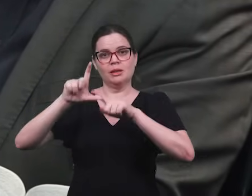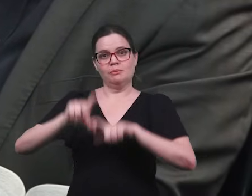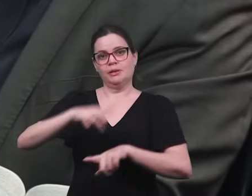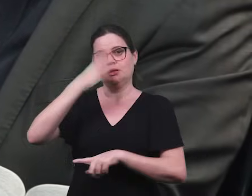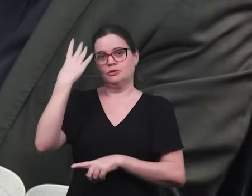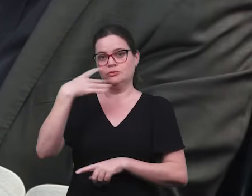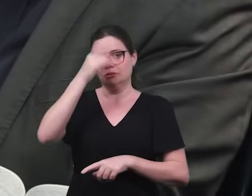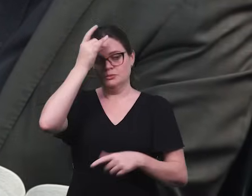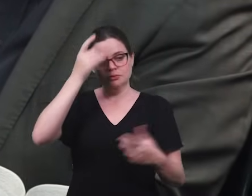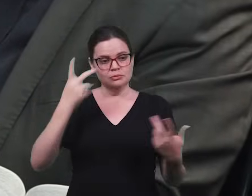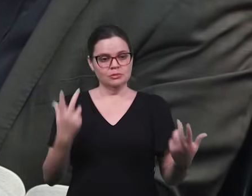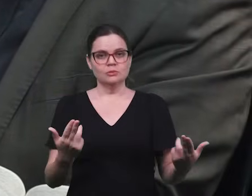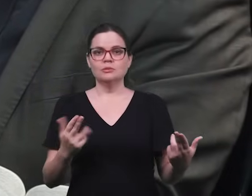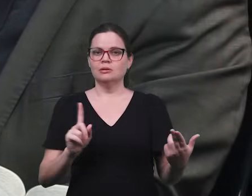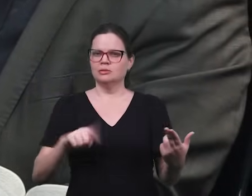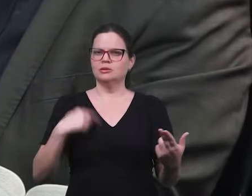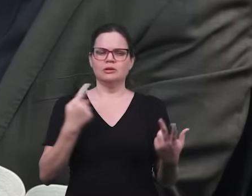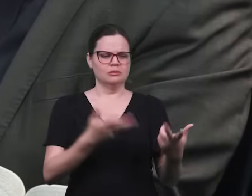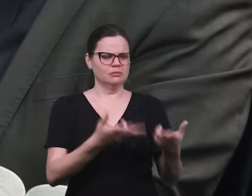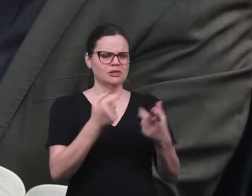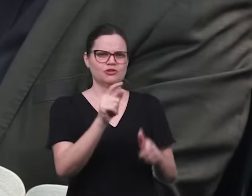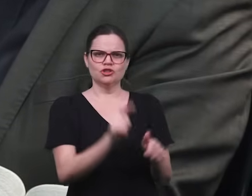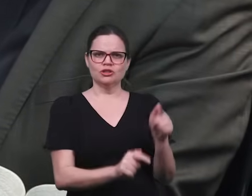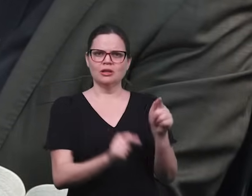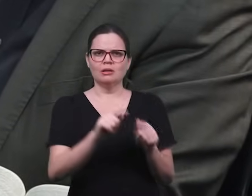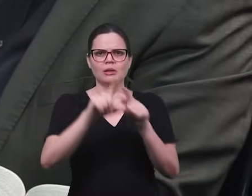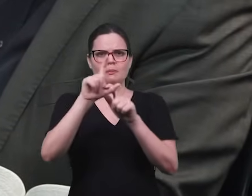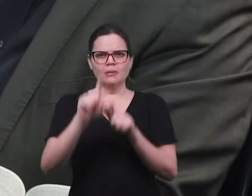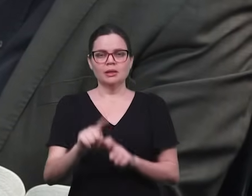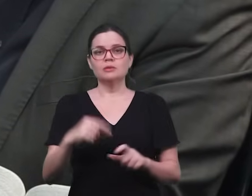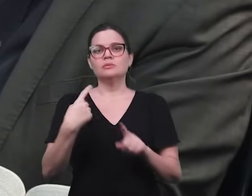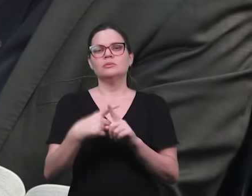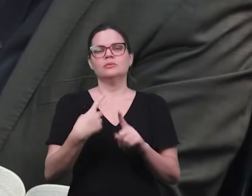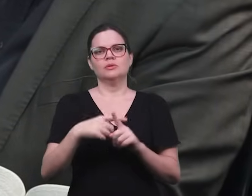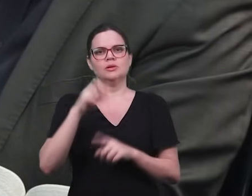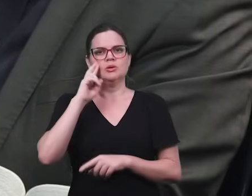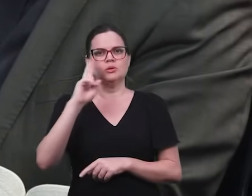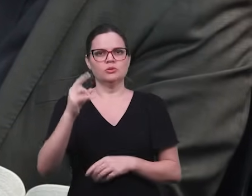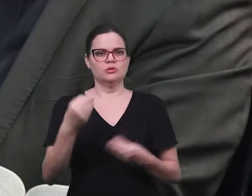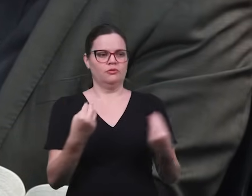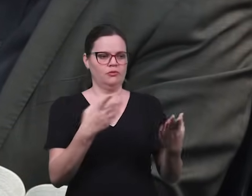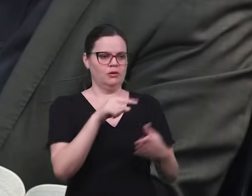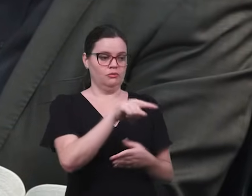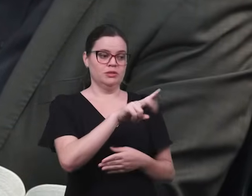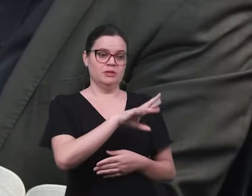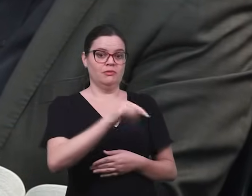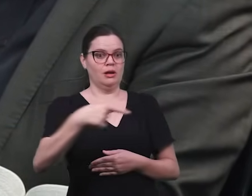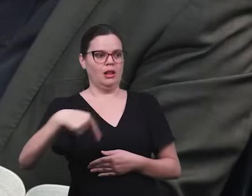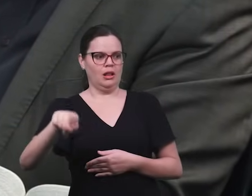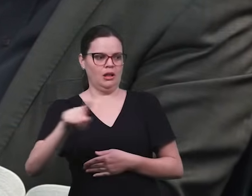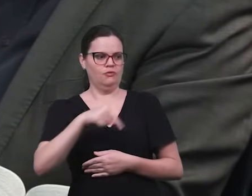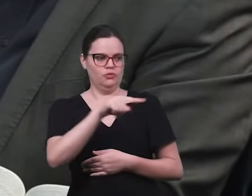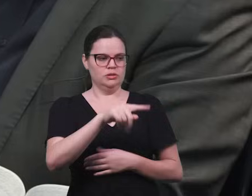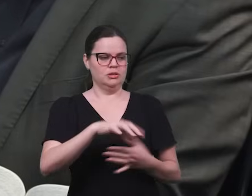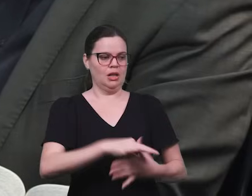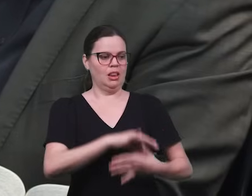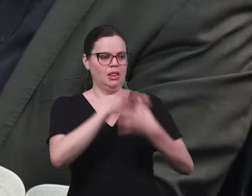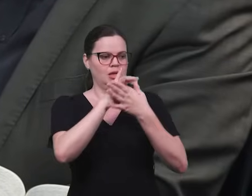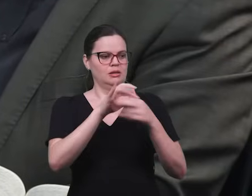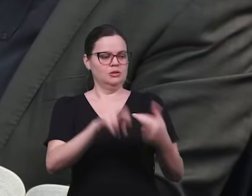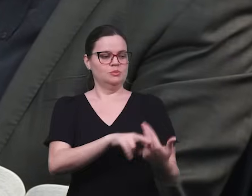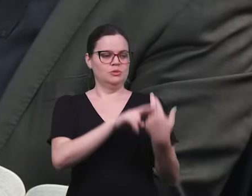né, e aqui a gente vê essa ação, né, quando o Gideão, o senhor dá essa missão a ele, que ele ia estar à frente do